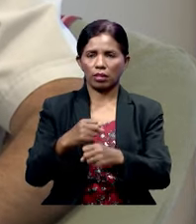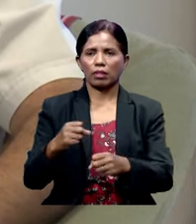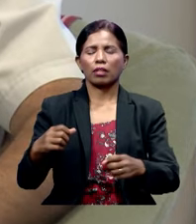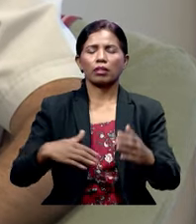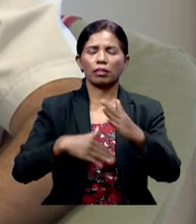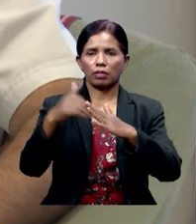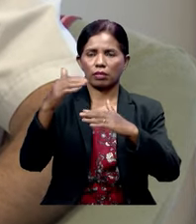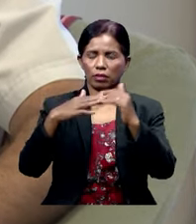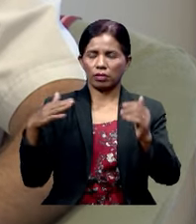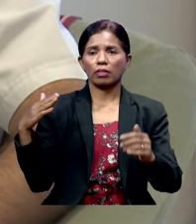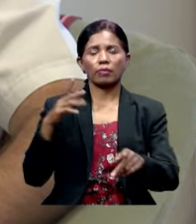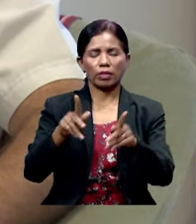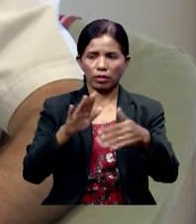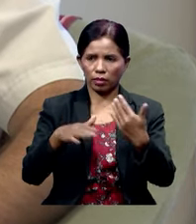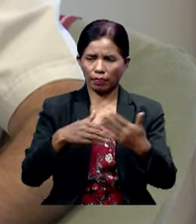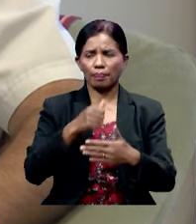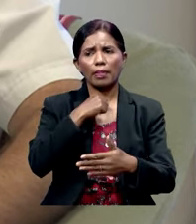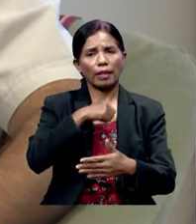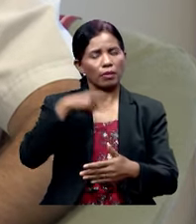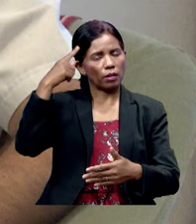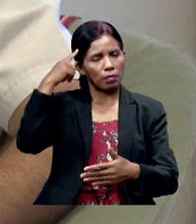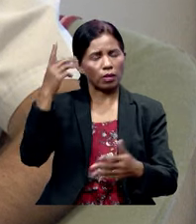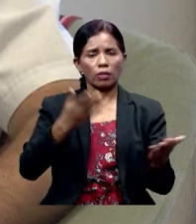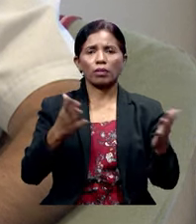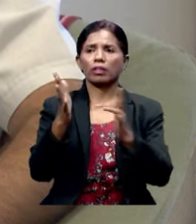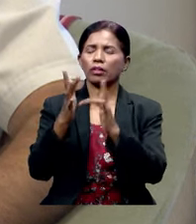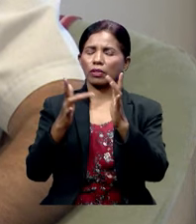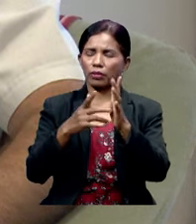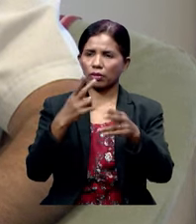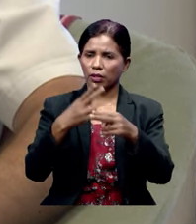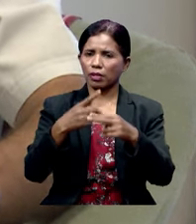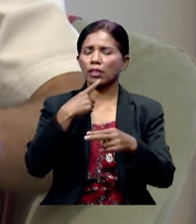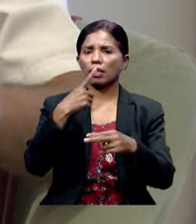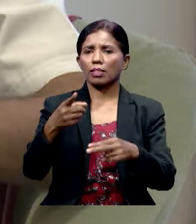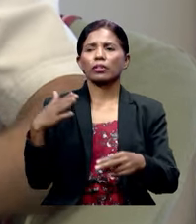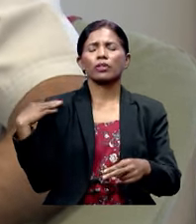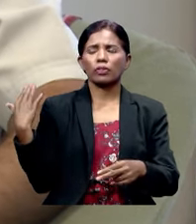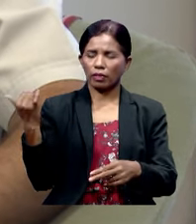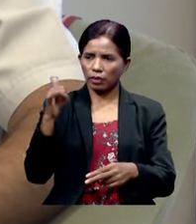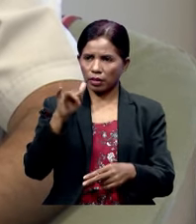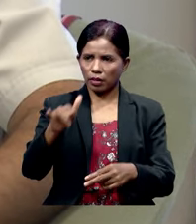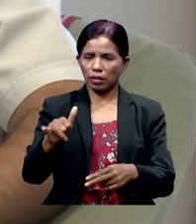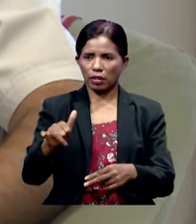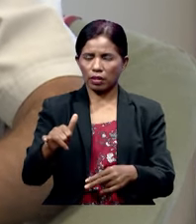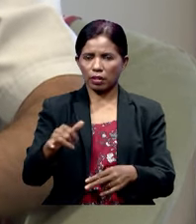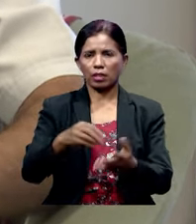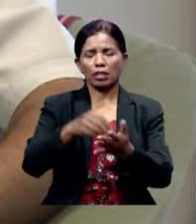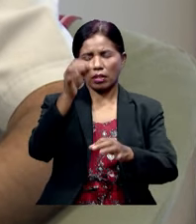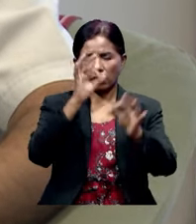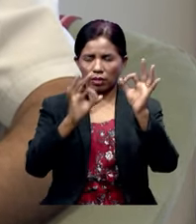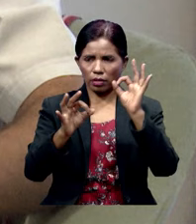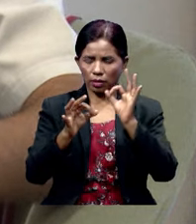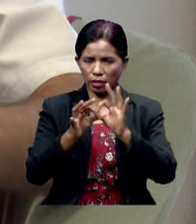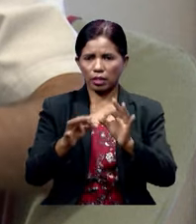sociedade então o Papa em nome de Cristo diz aos jovens de ter confiança em si